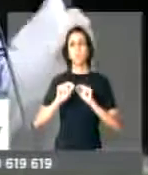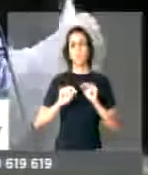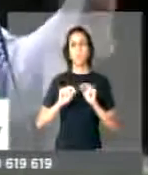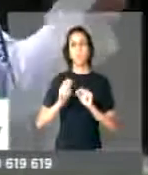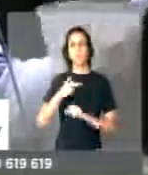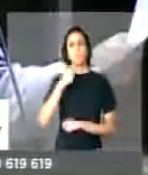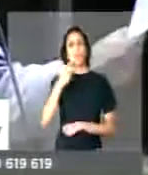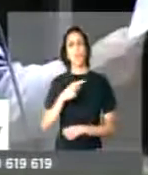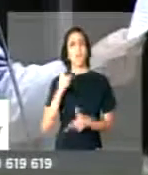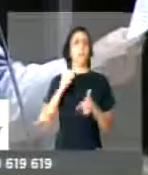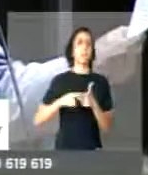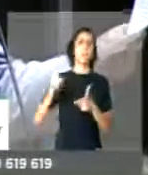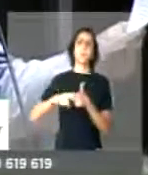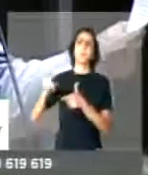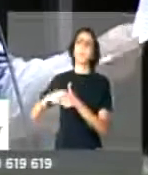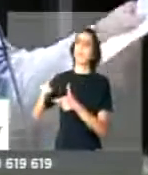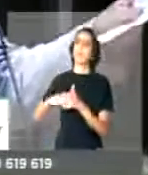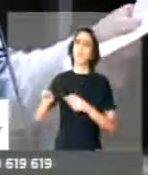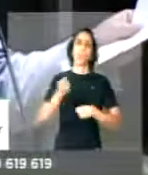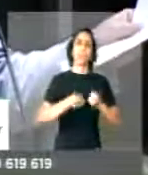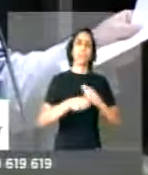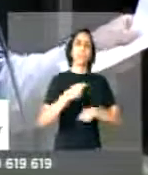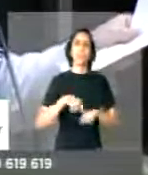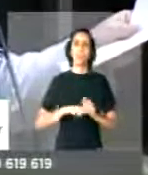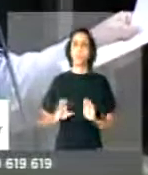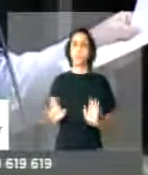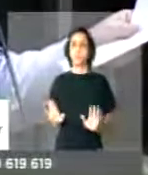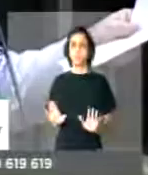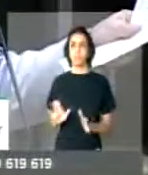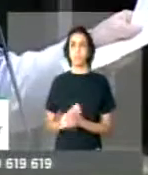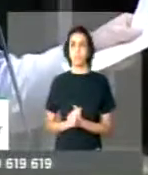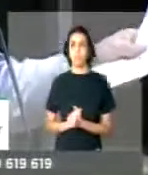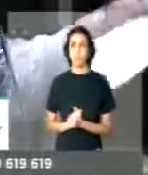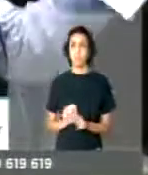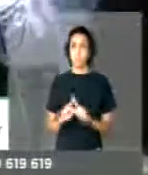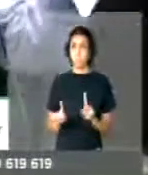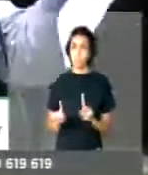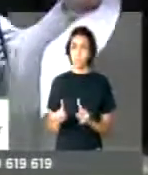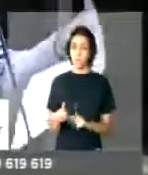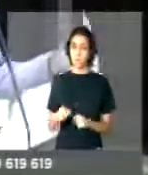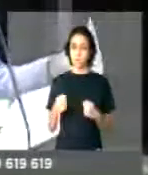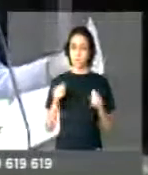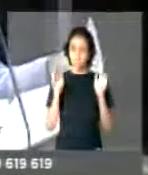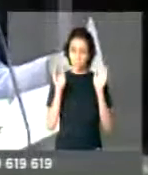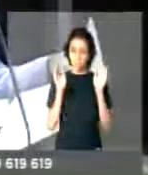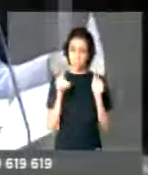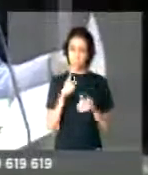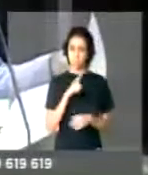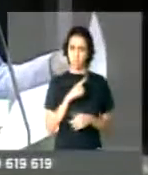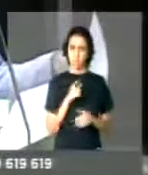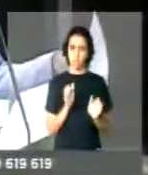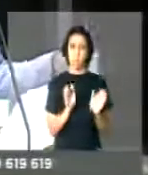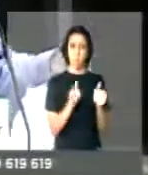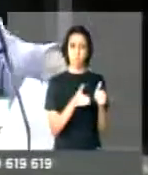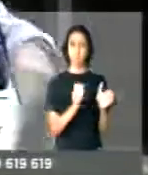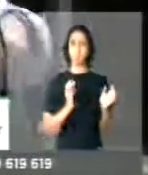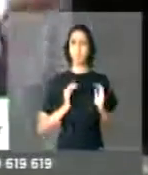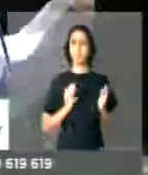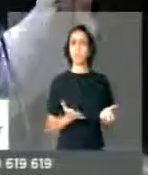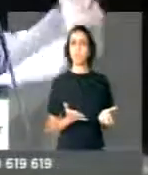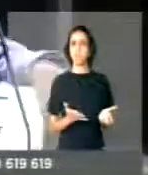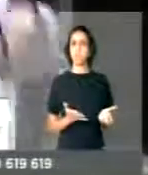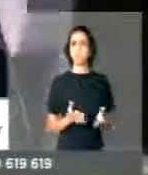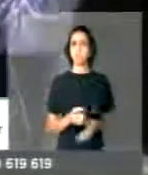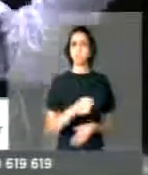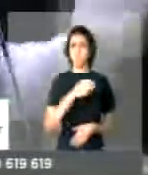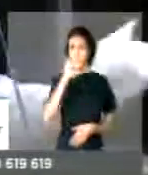crise, é quando mais se tem a concentração de riquezas. São novos